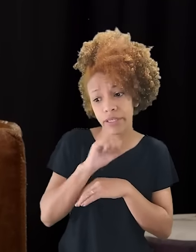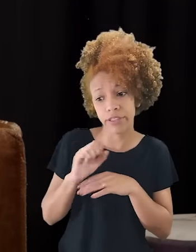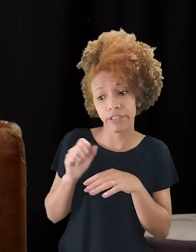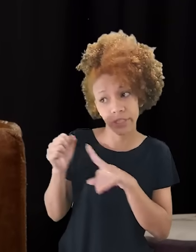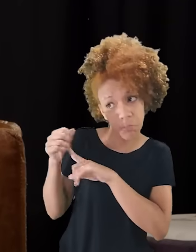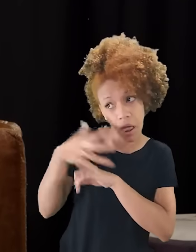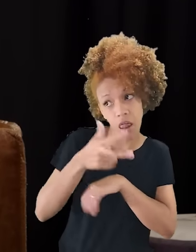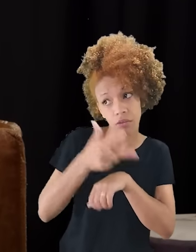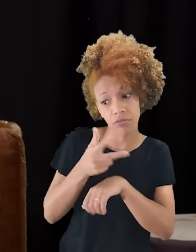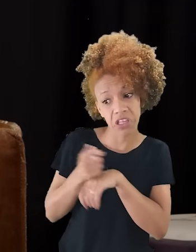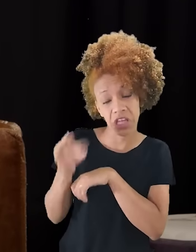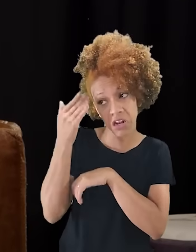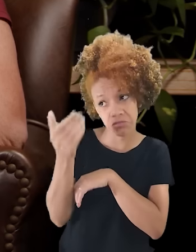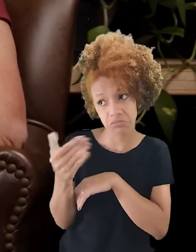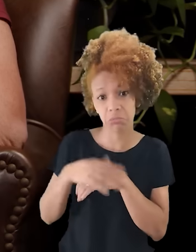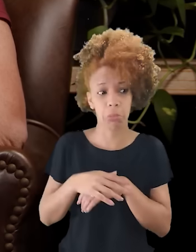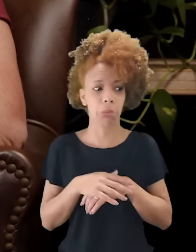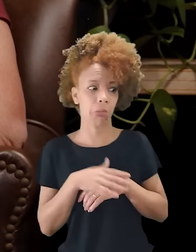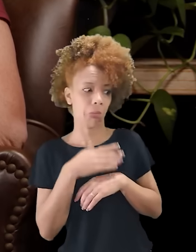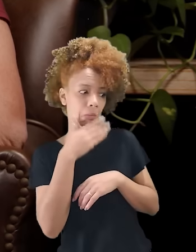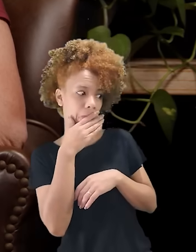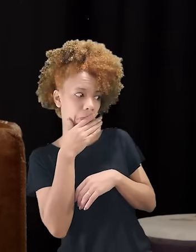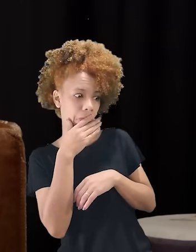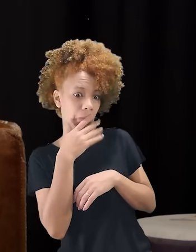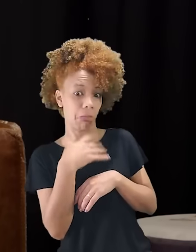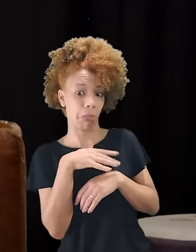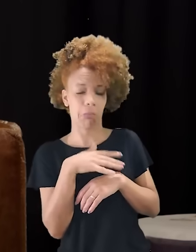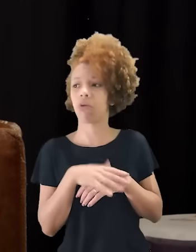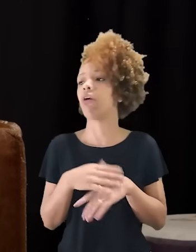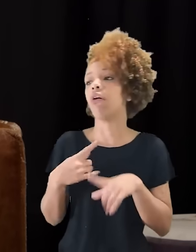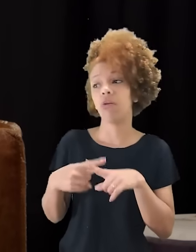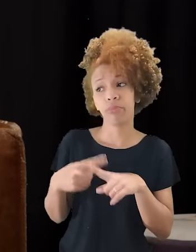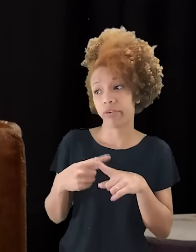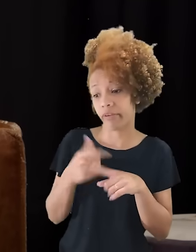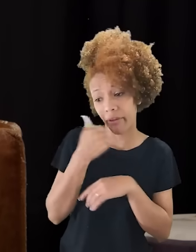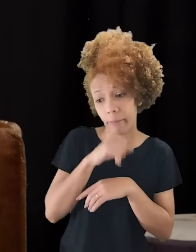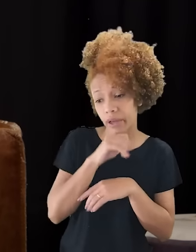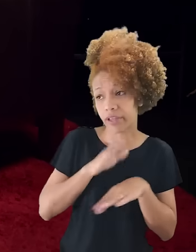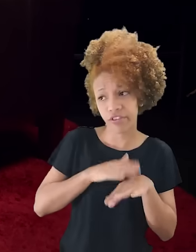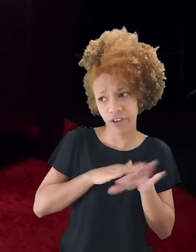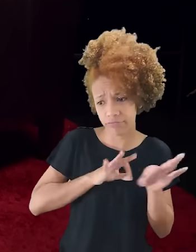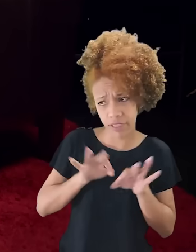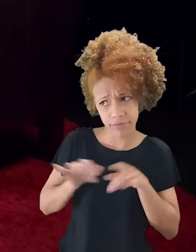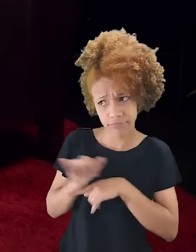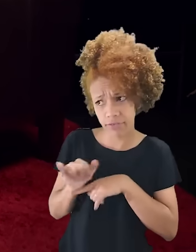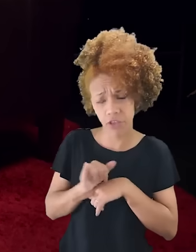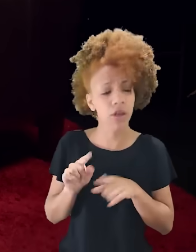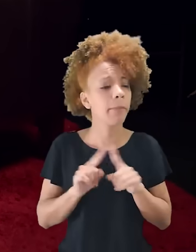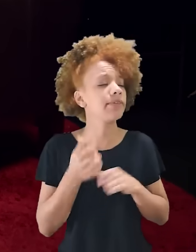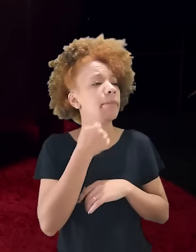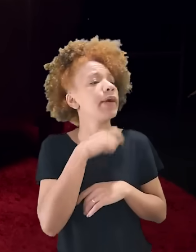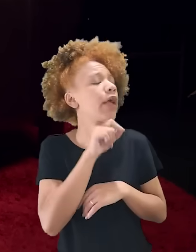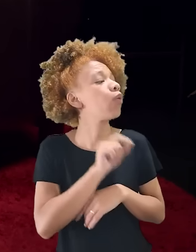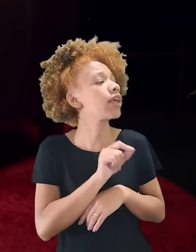o vídeo para ela já ficar conhecido e tudo aham que a mãe que é arquiteta tudo mas ela fez muito bem mas a mãe é o